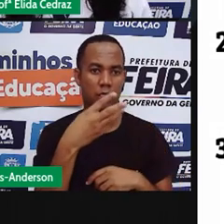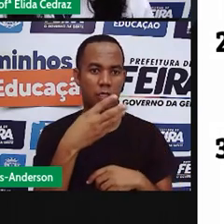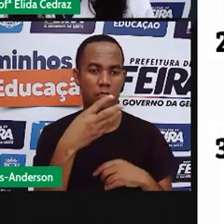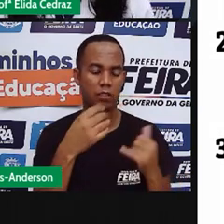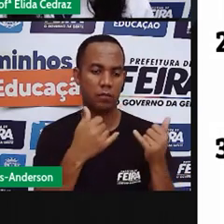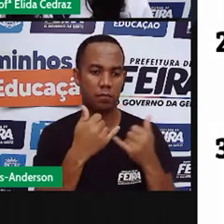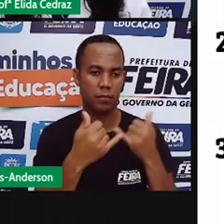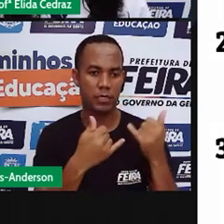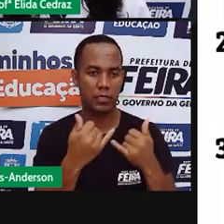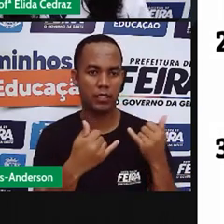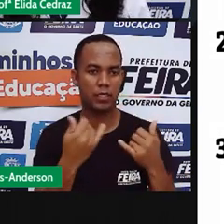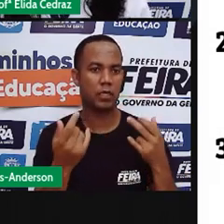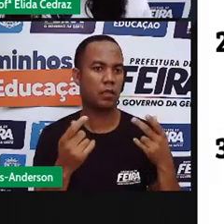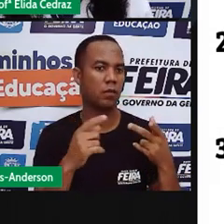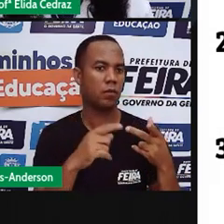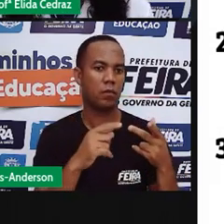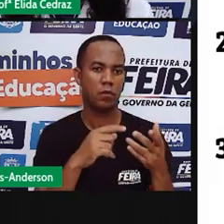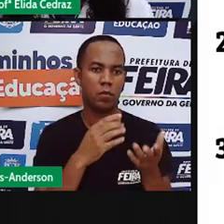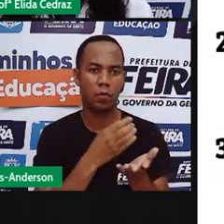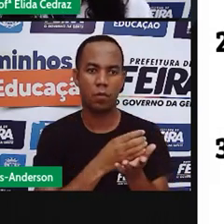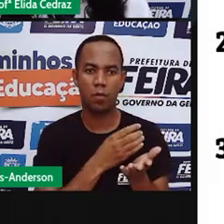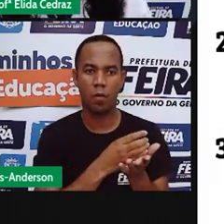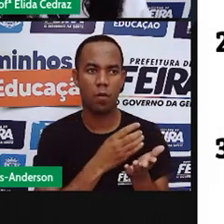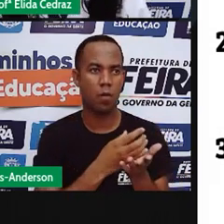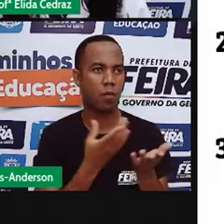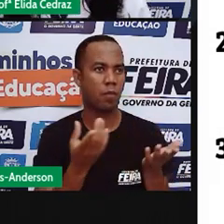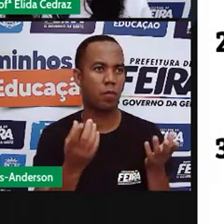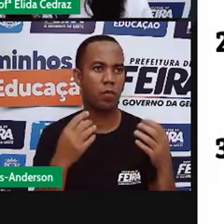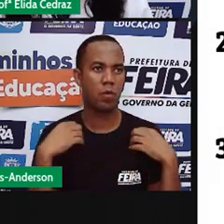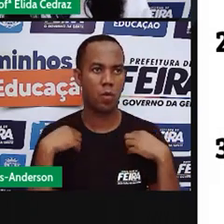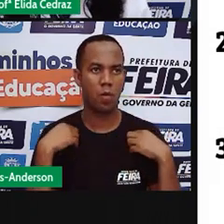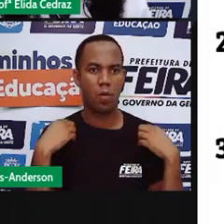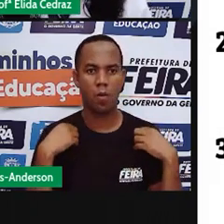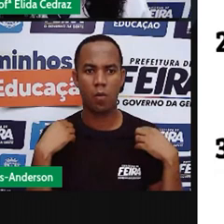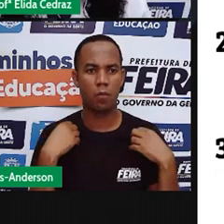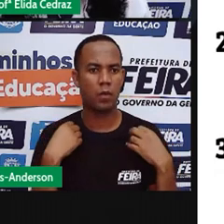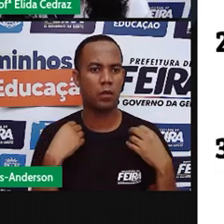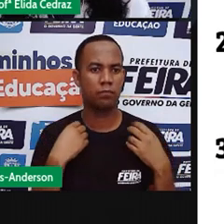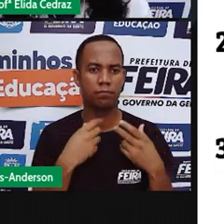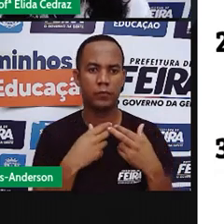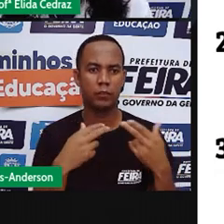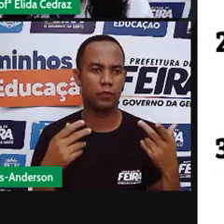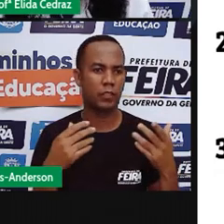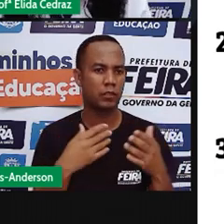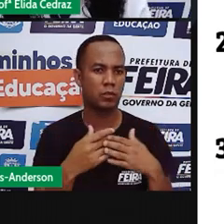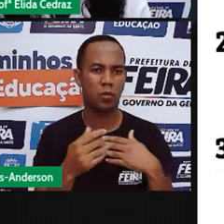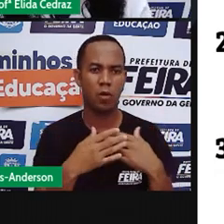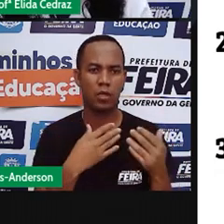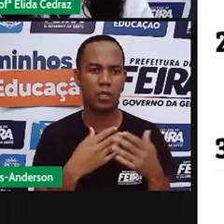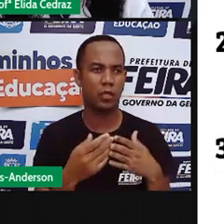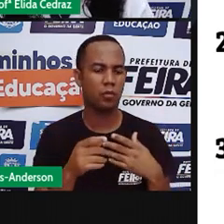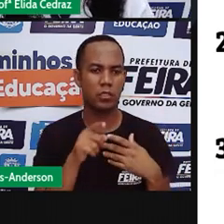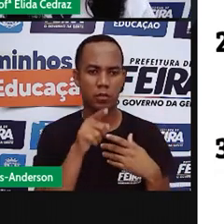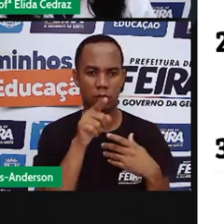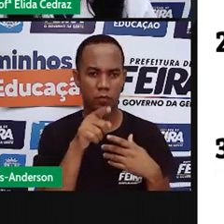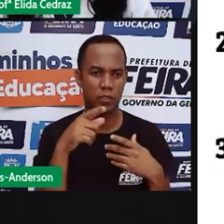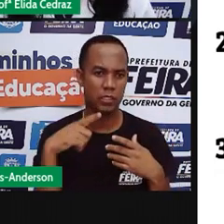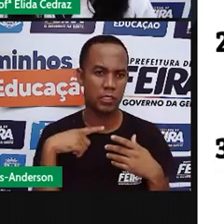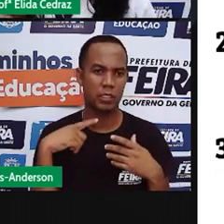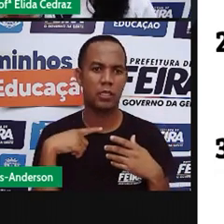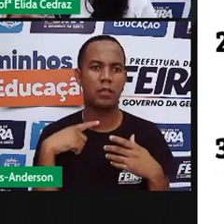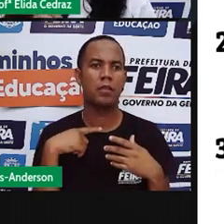Brinquedo, copo, peça de roupa, um boné, o que você tiver à sua